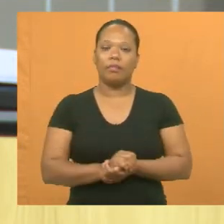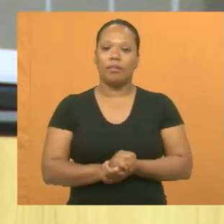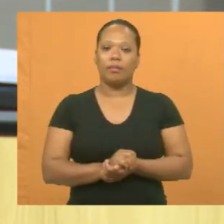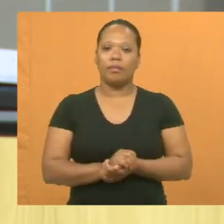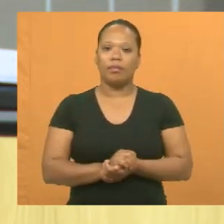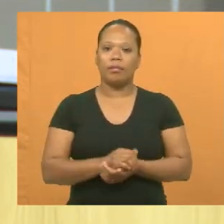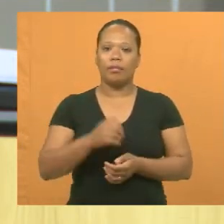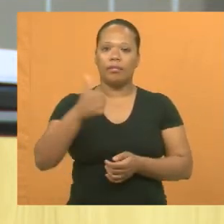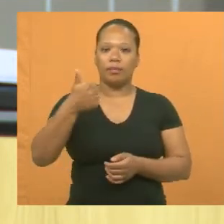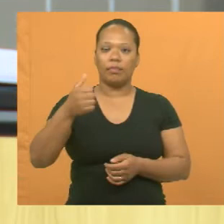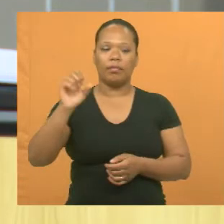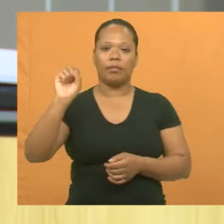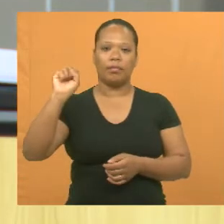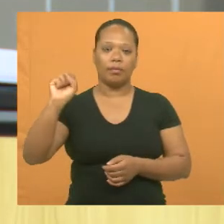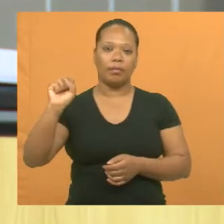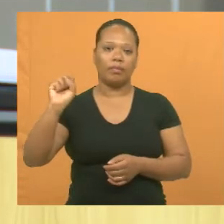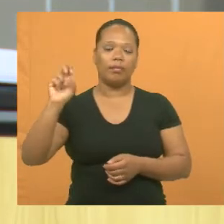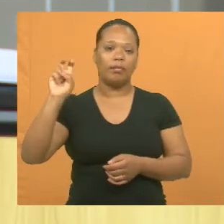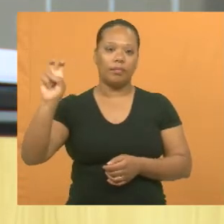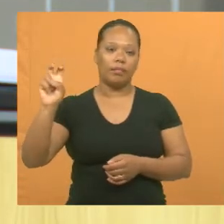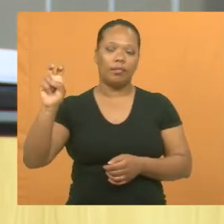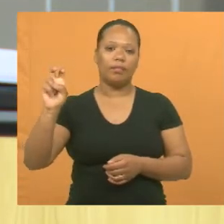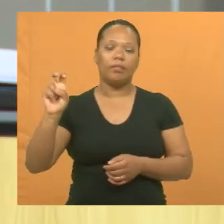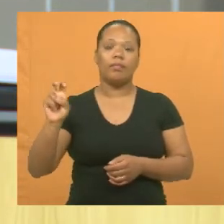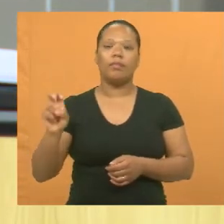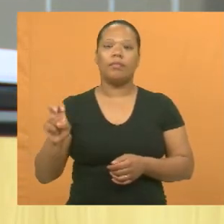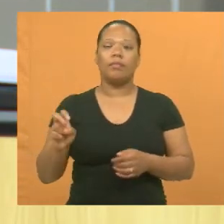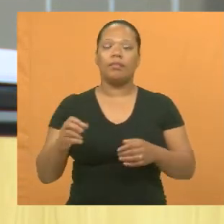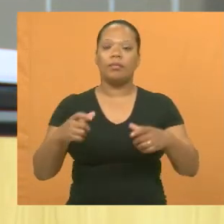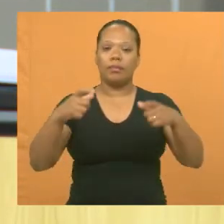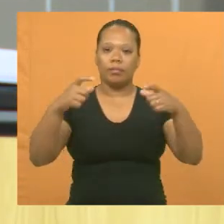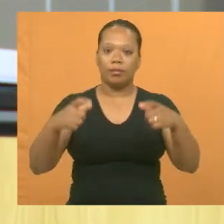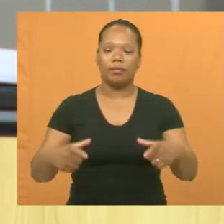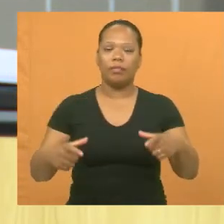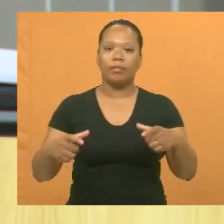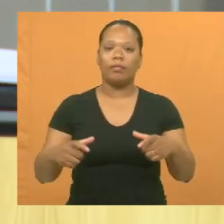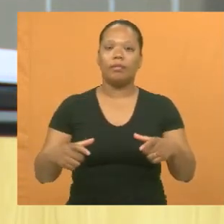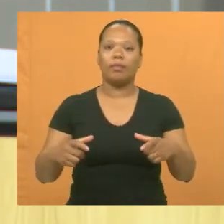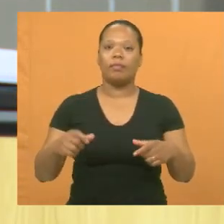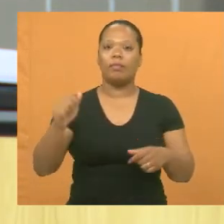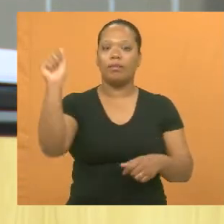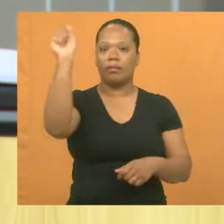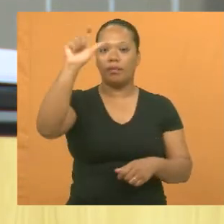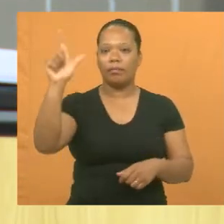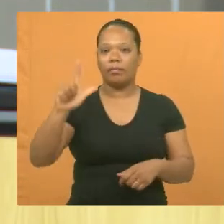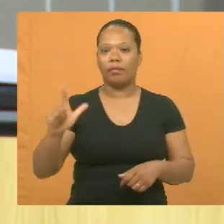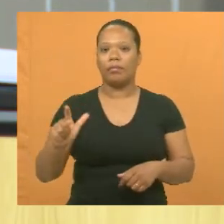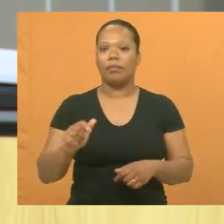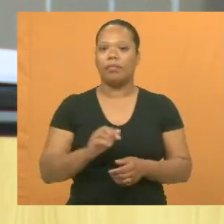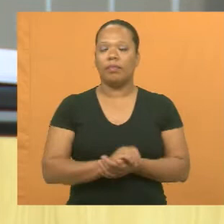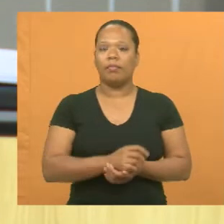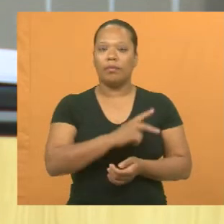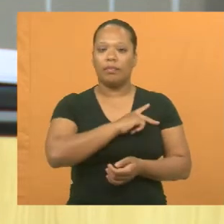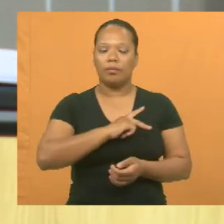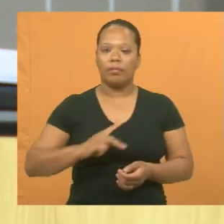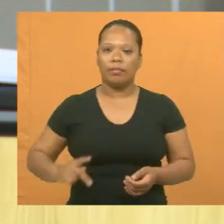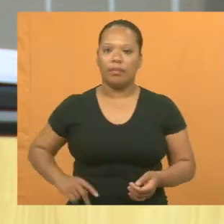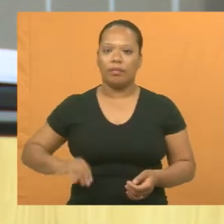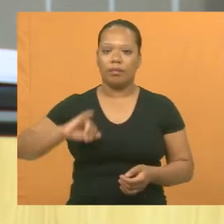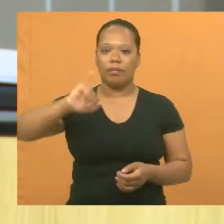para 185 famílias do bairro Lagoa Azul no último dia 4 de outubro. Autoria, vereador Juarez